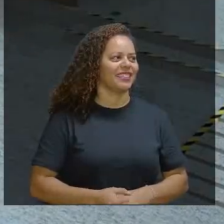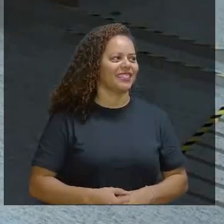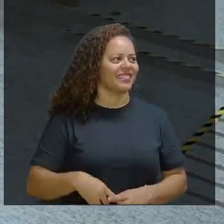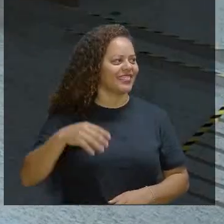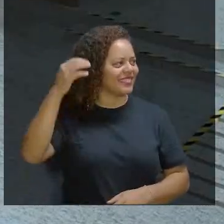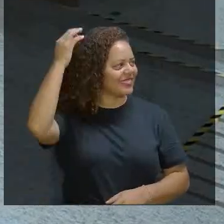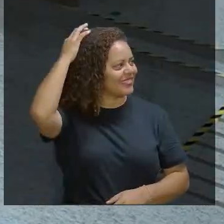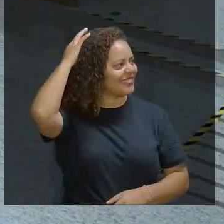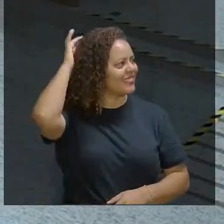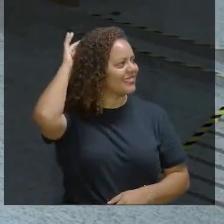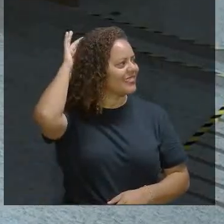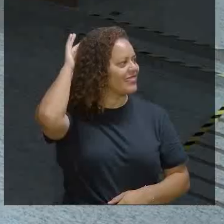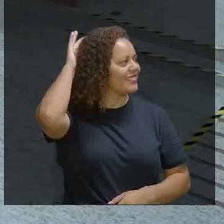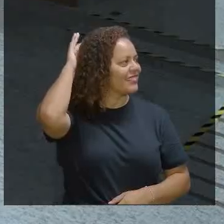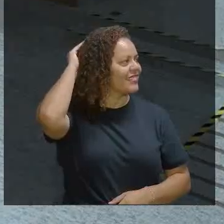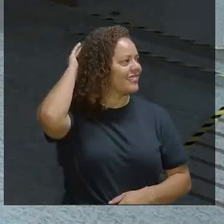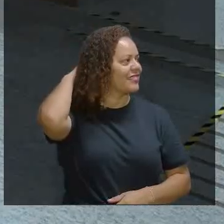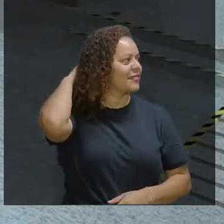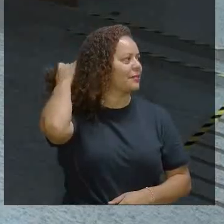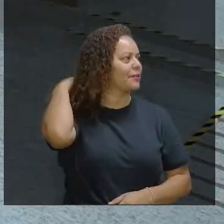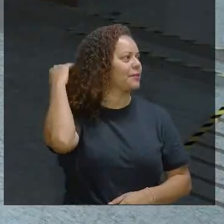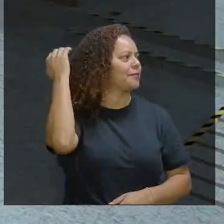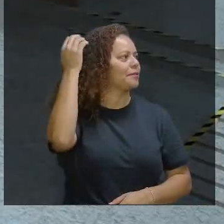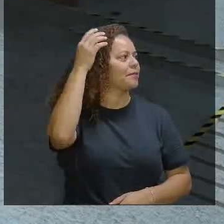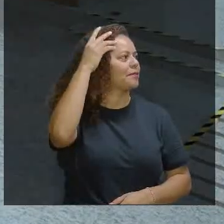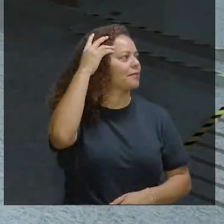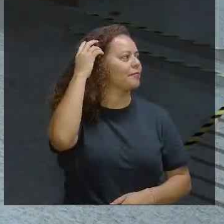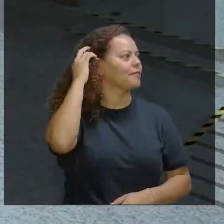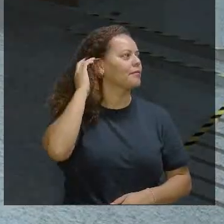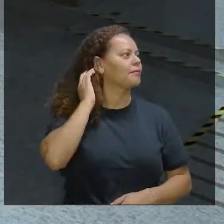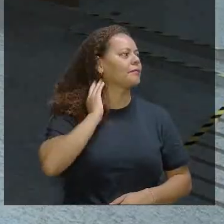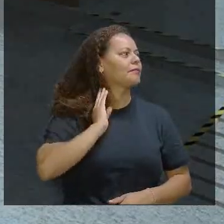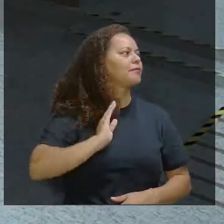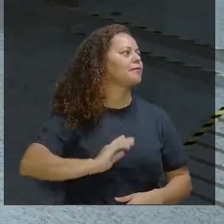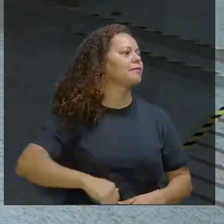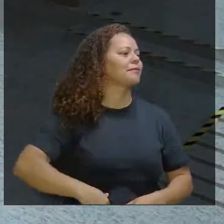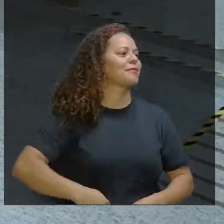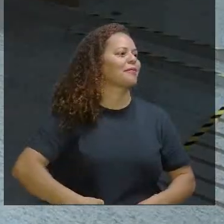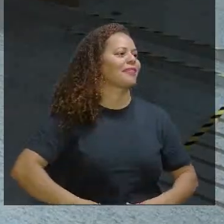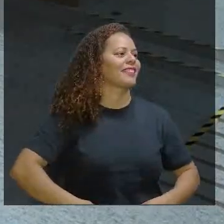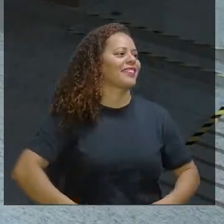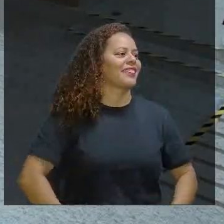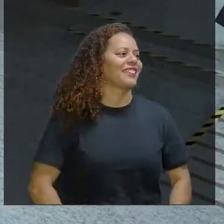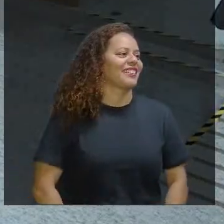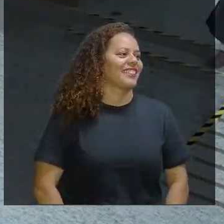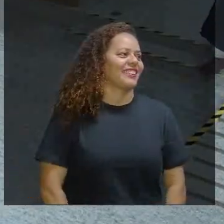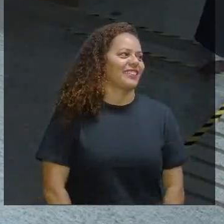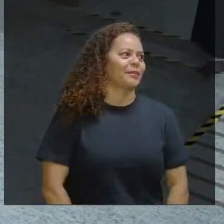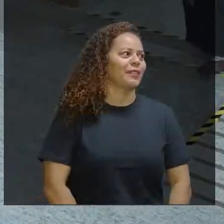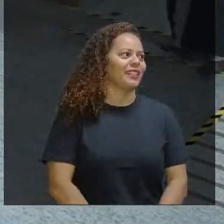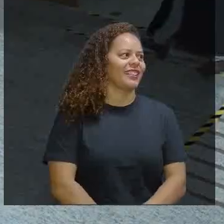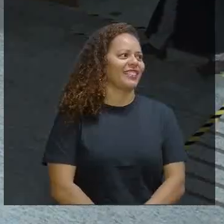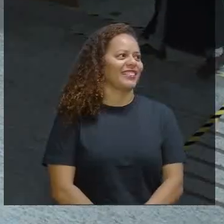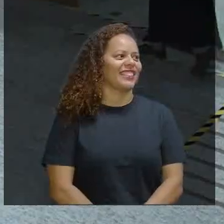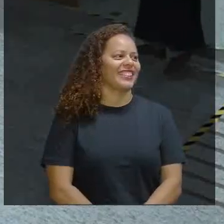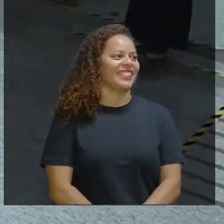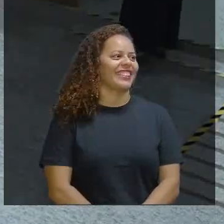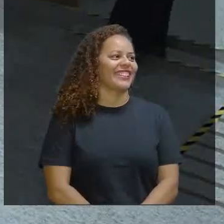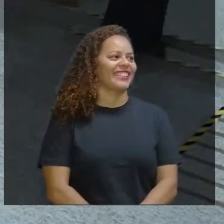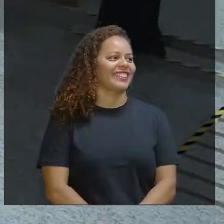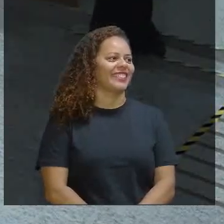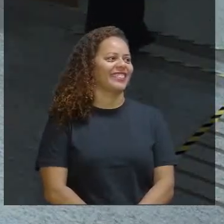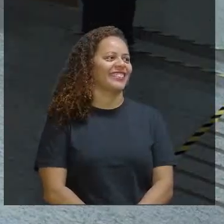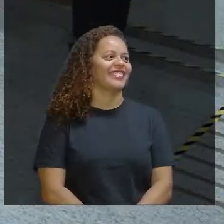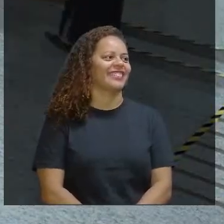Permanece imagem ampla do plenário. Os juízes e as juízas se dirigem à frente da bancada. A senhora Ângela